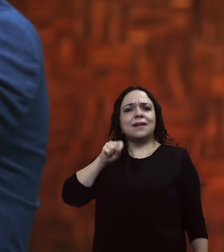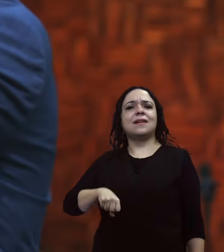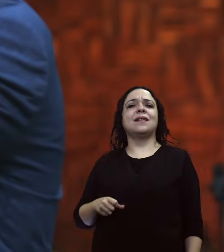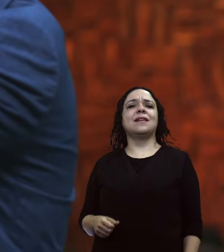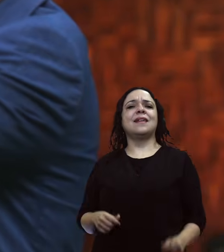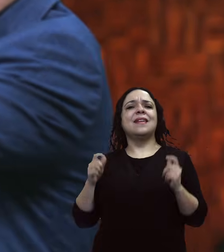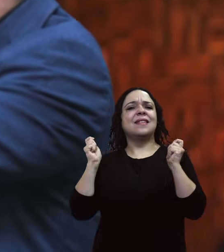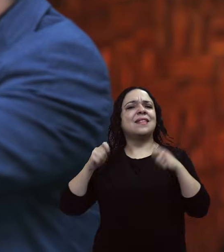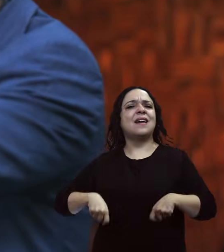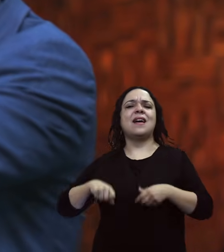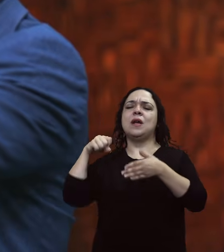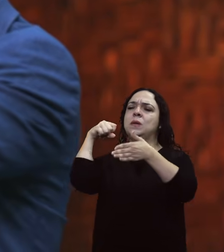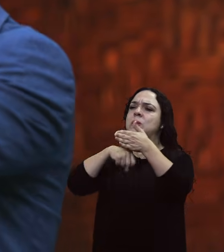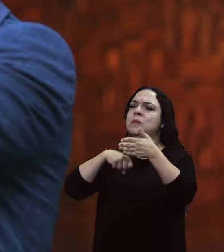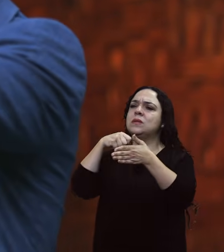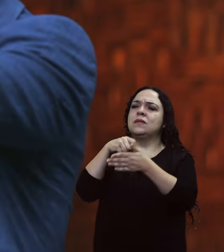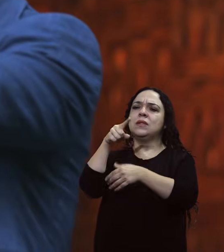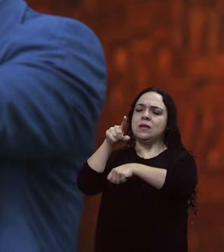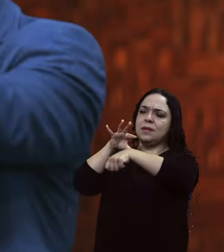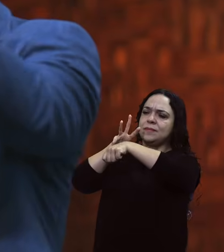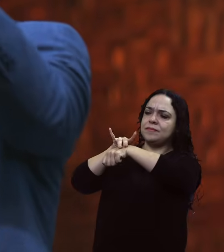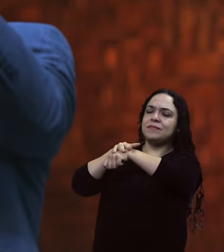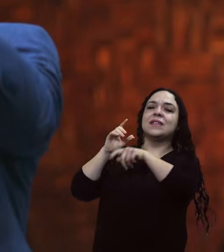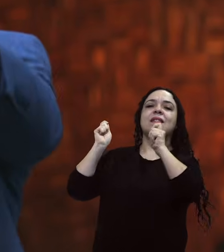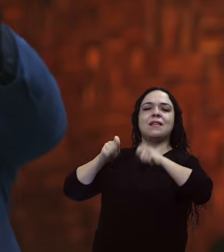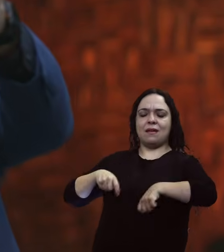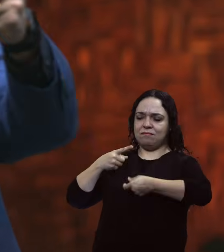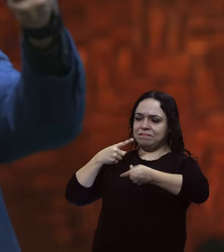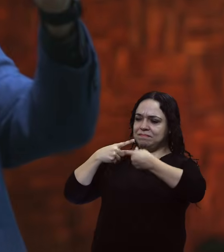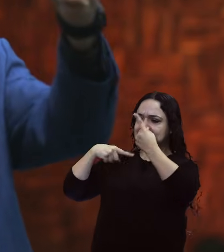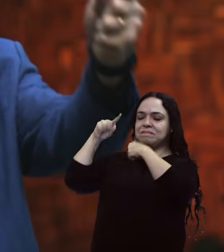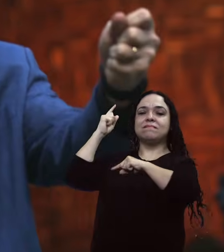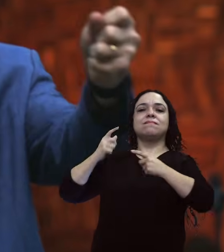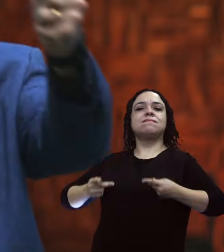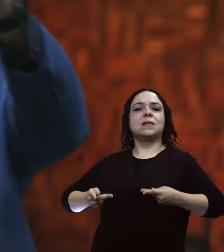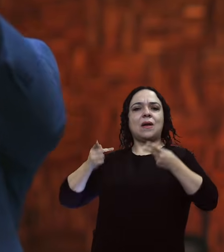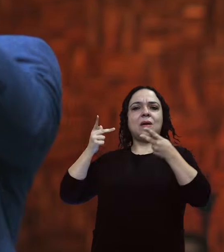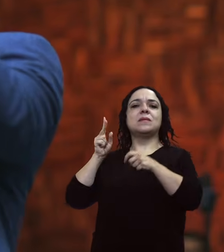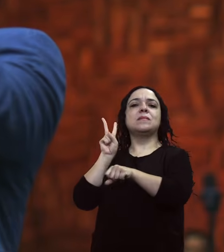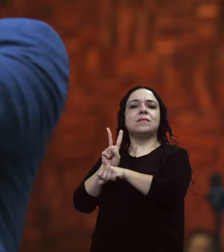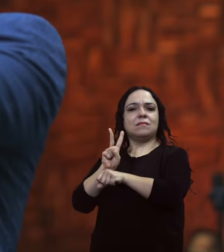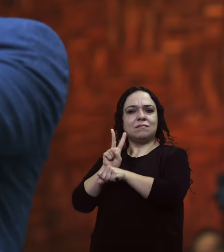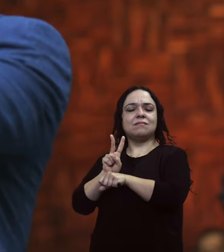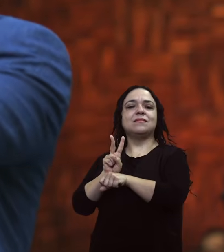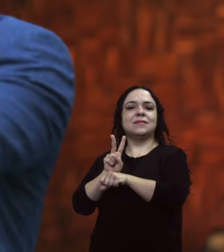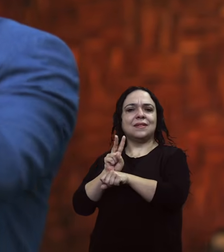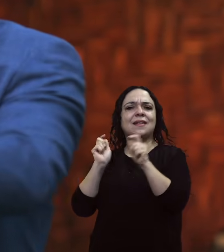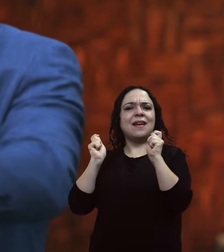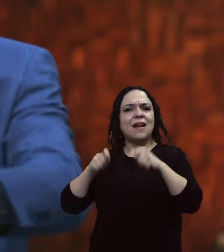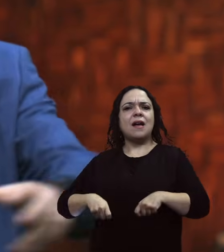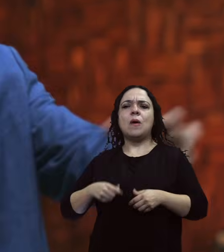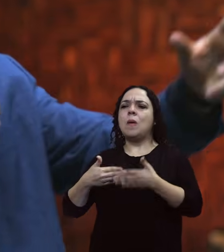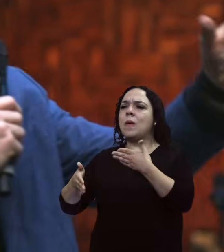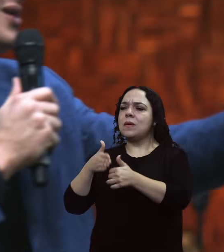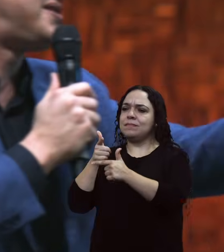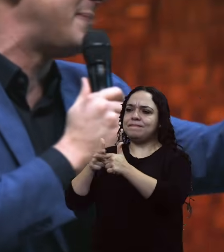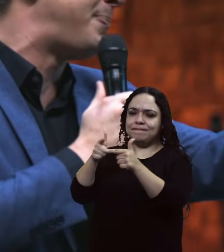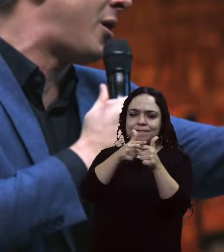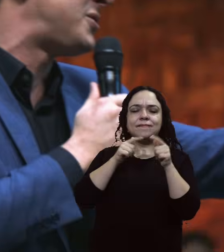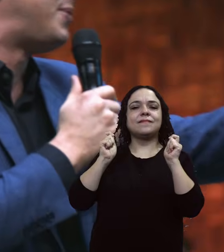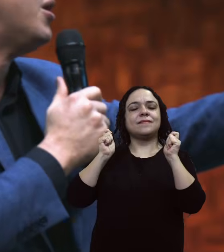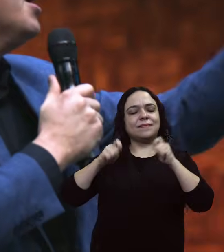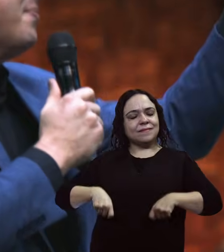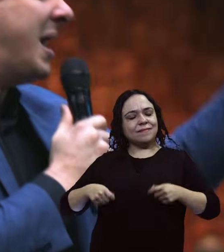mesmo lutando contra uma enfermidade. Você pode ser próspero, sim, mesmo passando por adversidades. Você pode